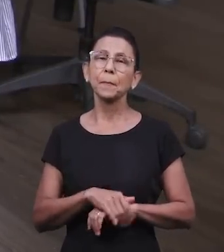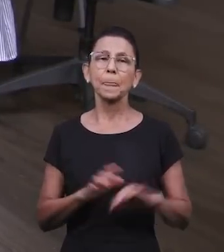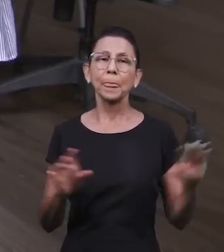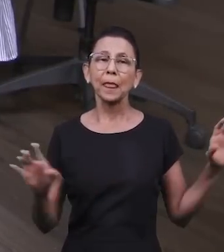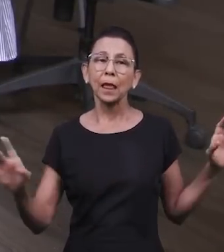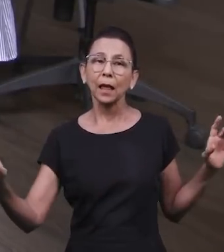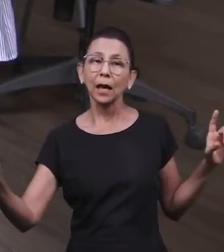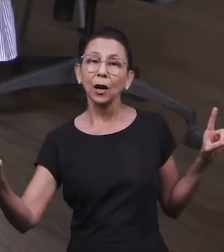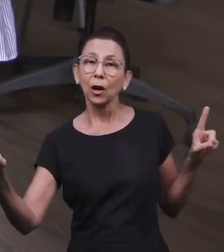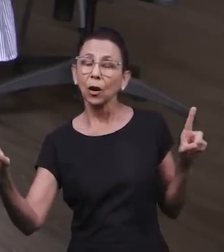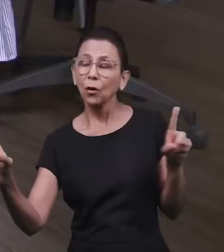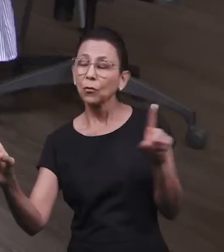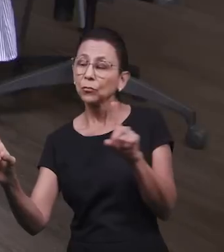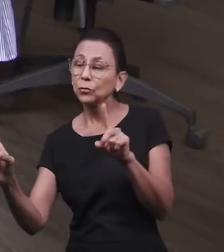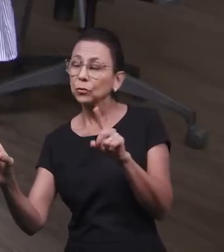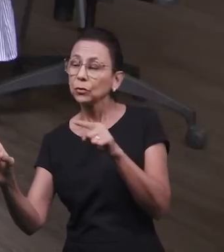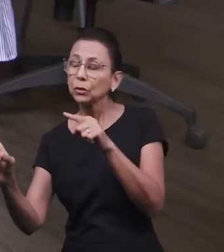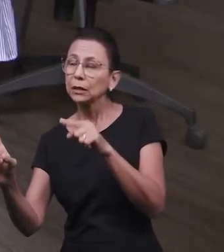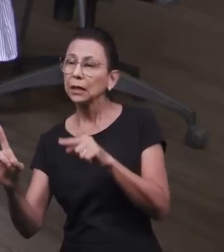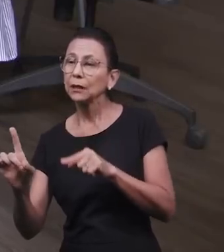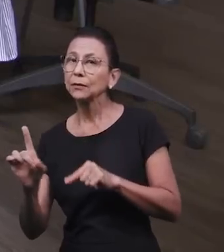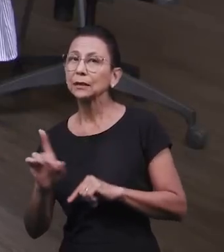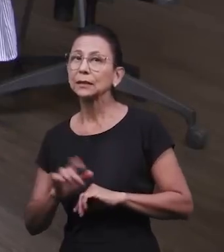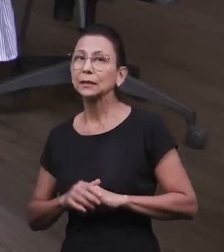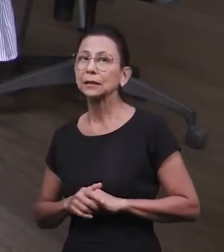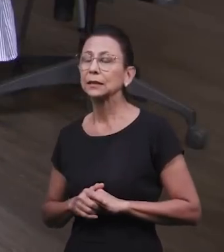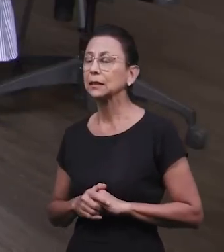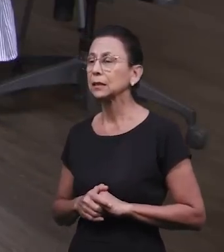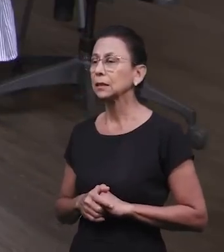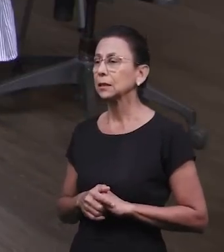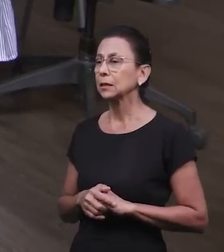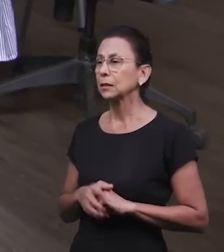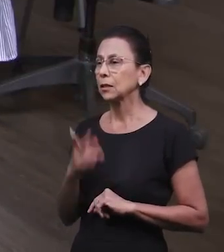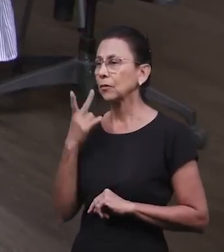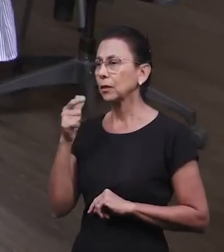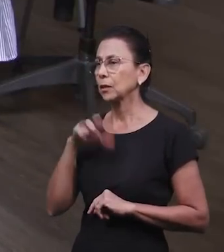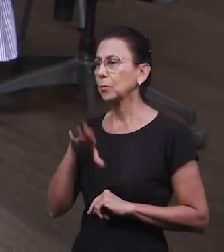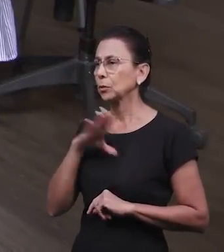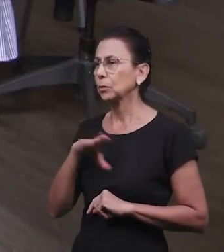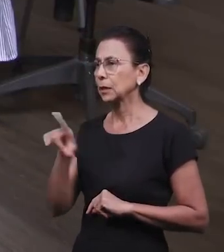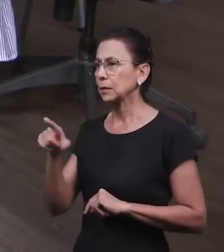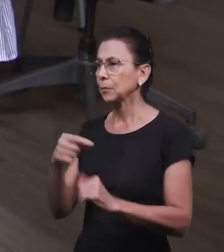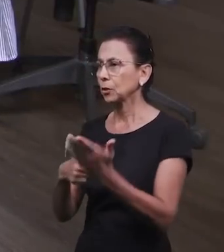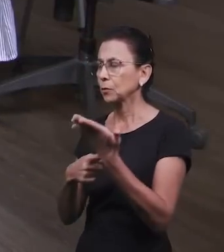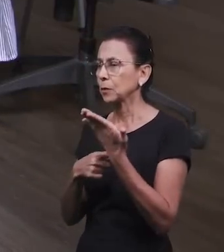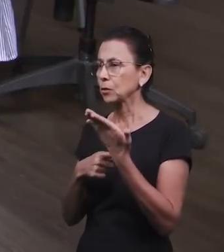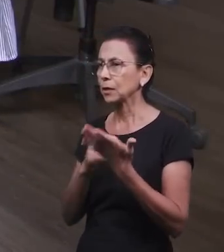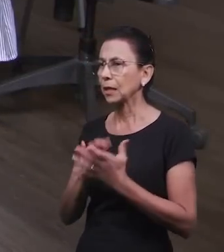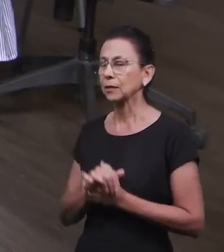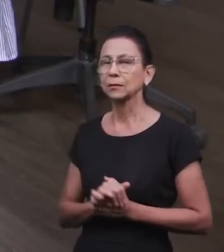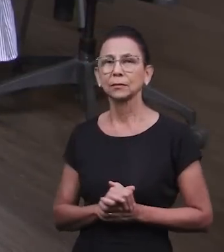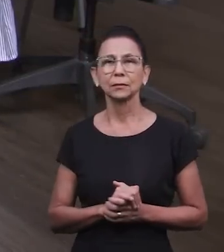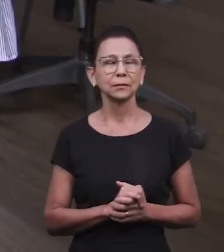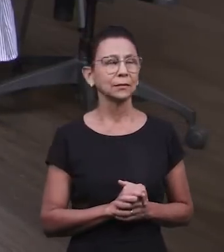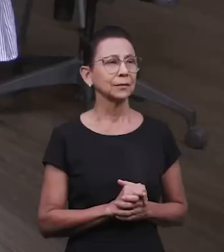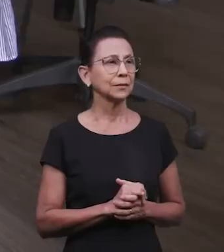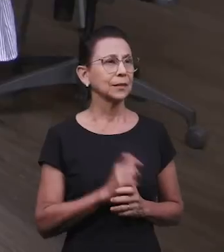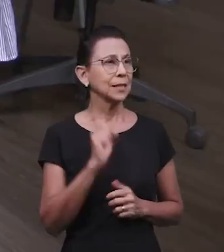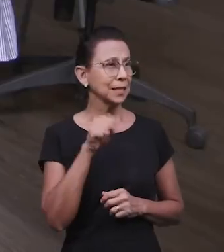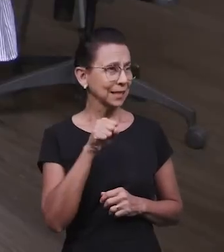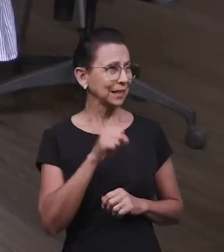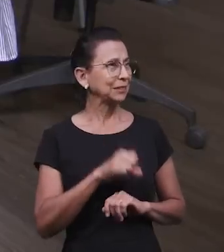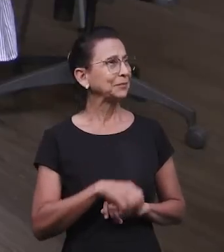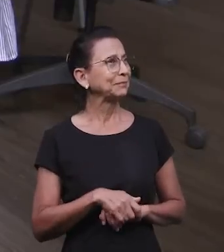dirigi a ela e fiz uma coisa meio de brasileiro. Eu cheguei e já falei em português, você pode me ajudar em português? E